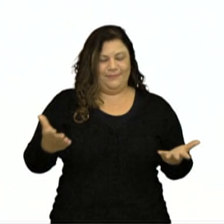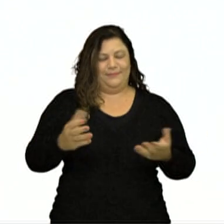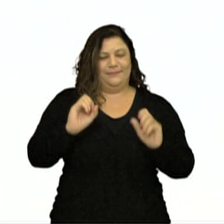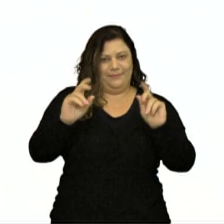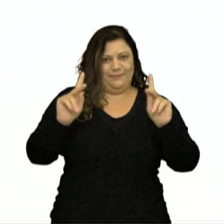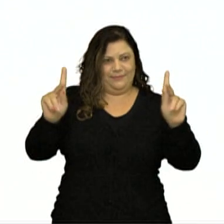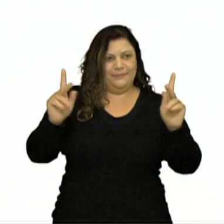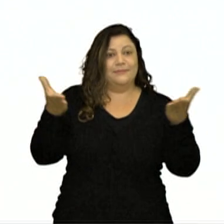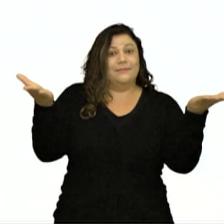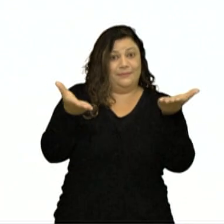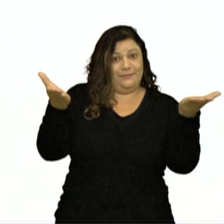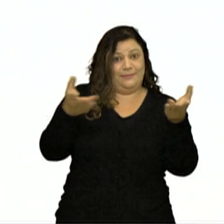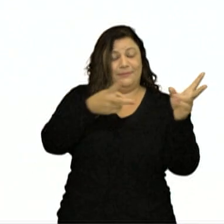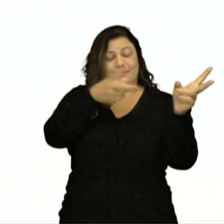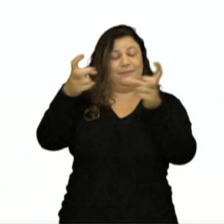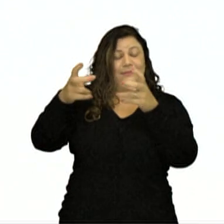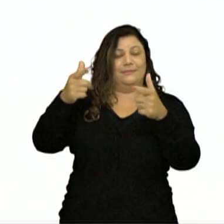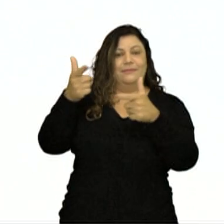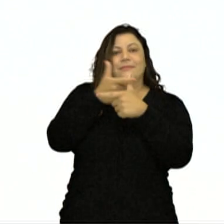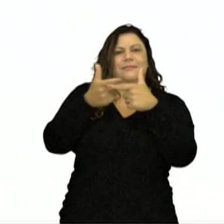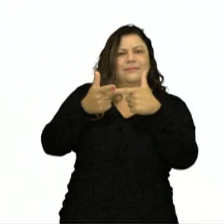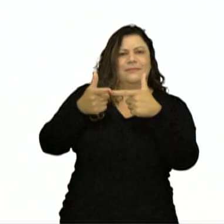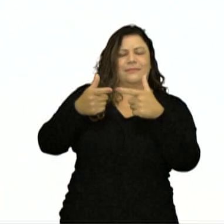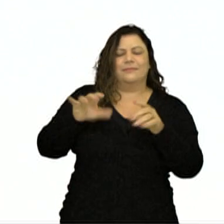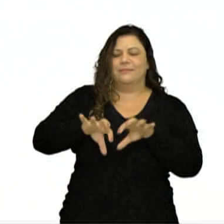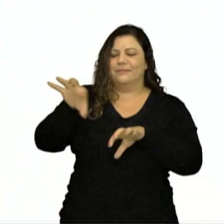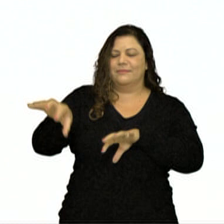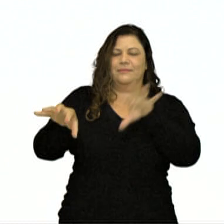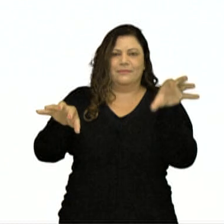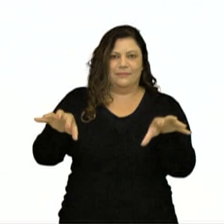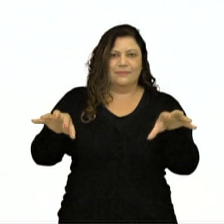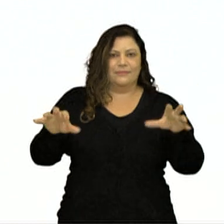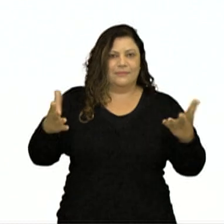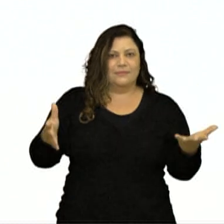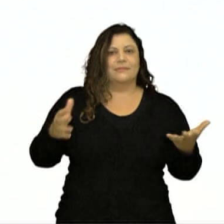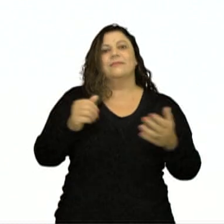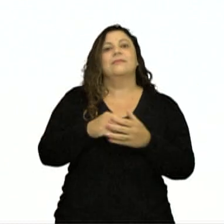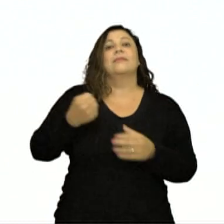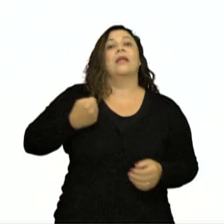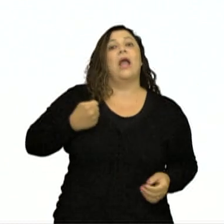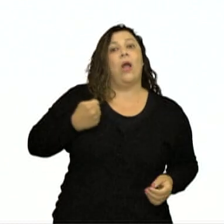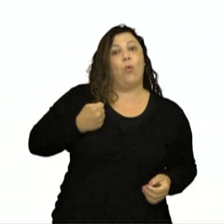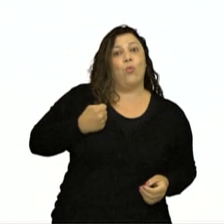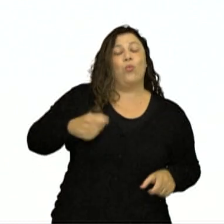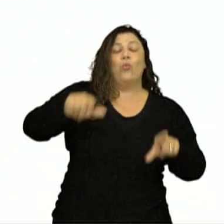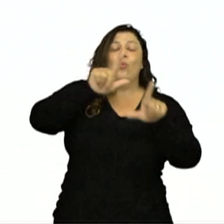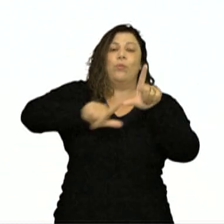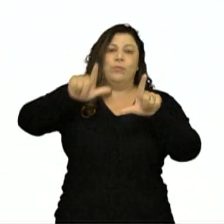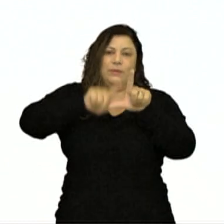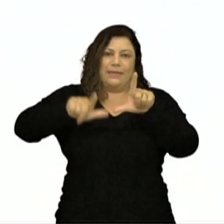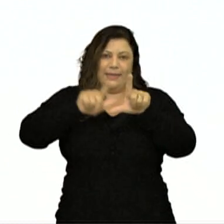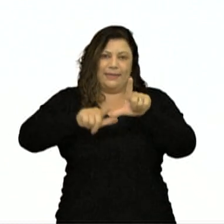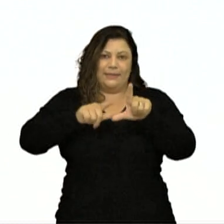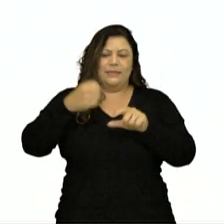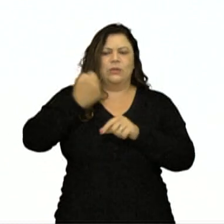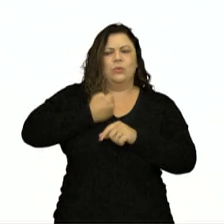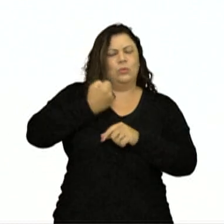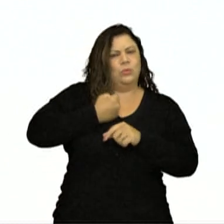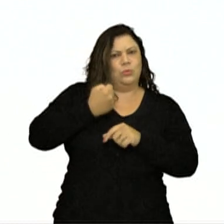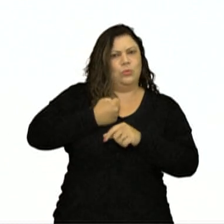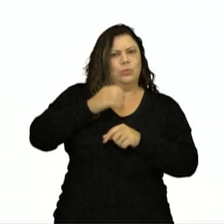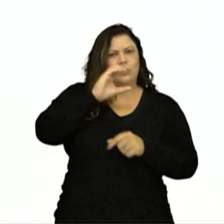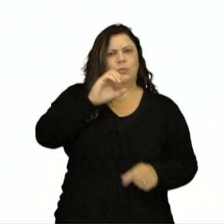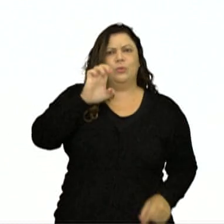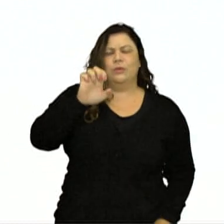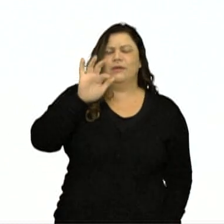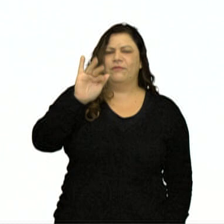Agora veja bem, o monômio ele é dividido em duas partes, como eu já te antecipei. É o número e a letra. O número eu vou chamar de